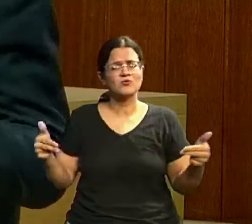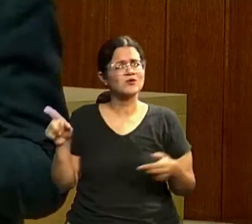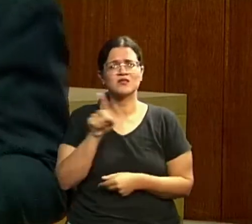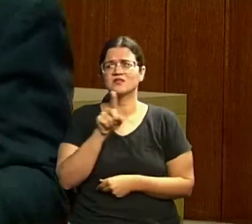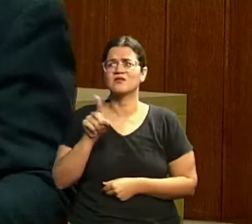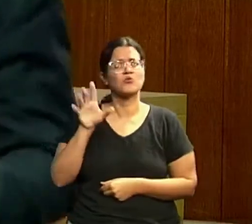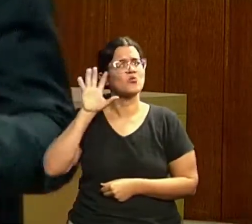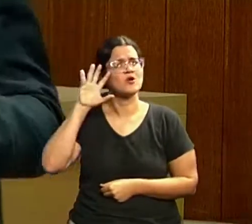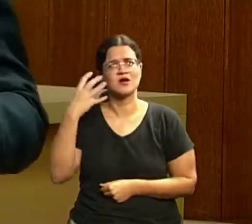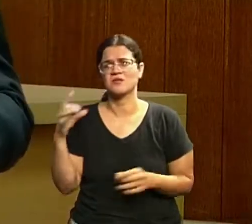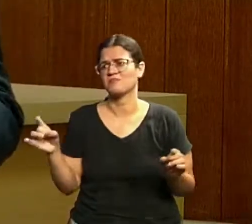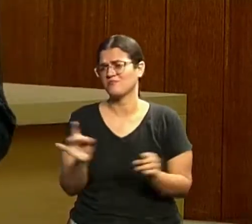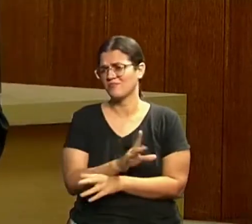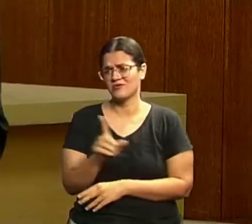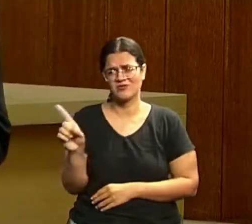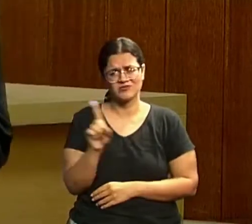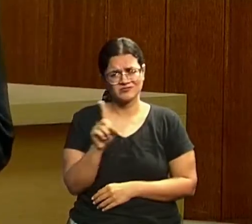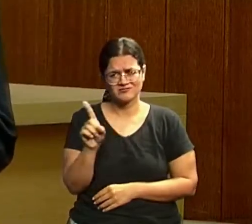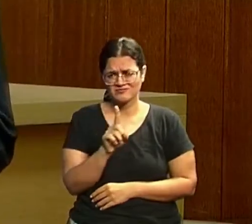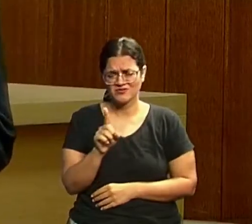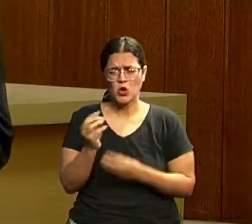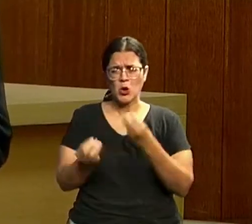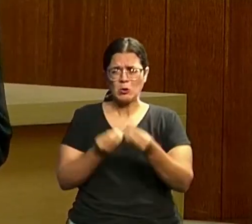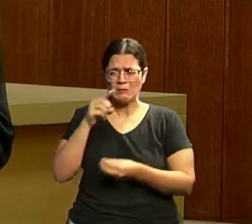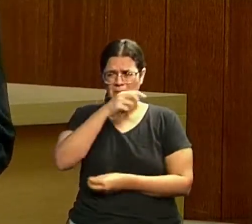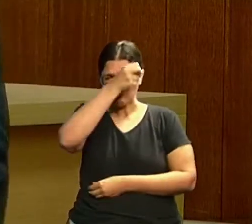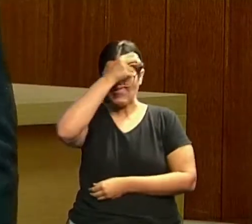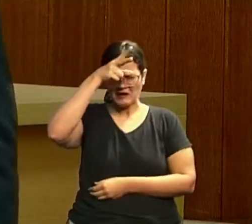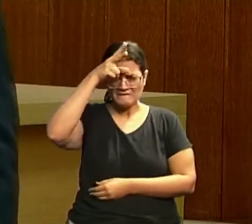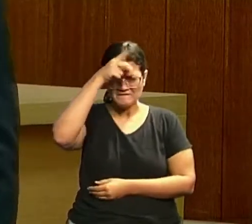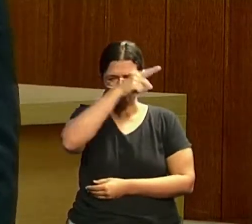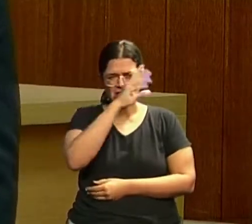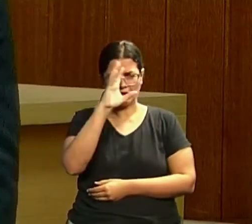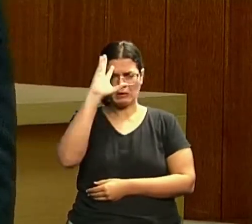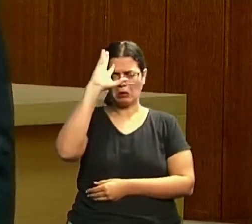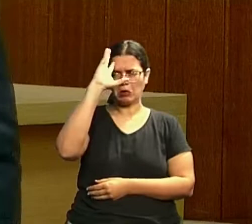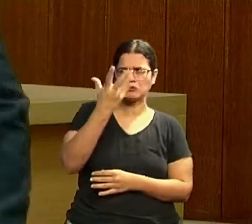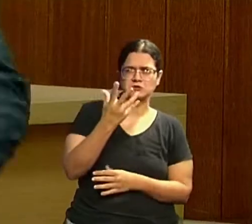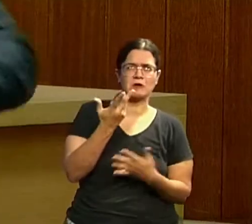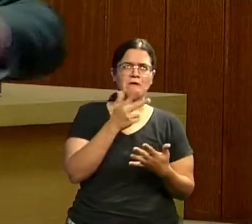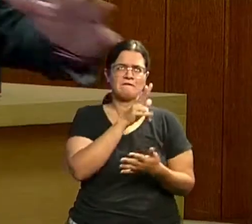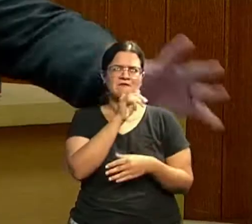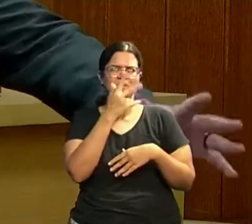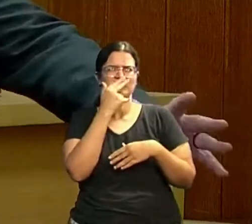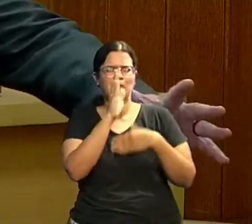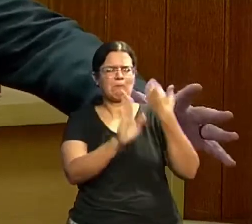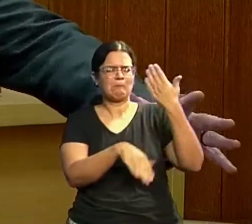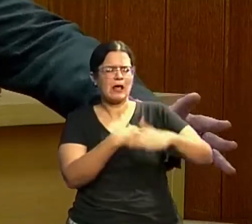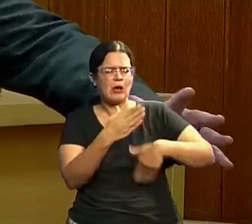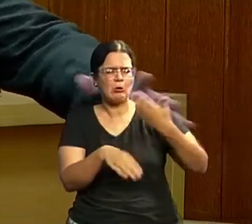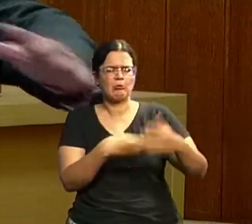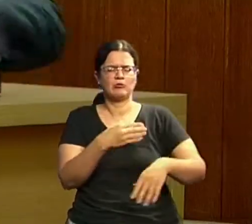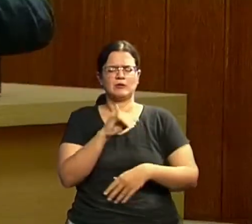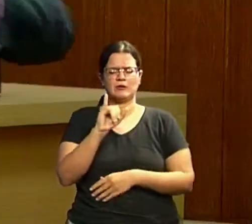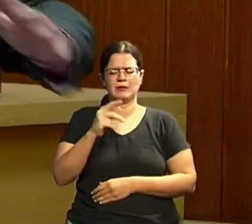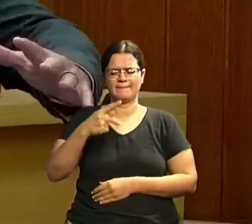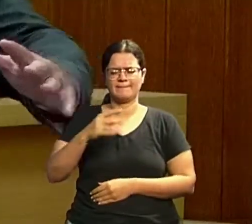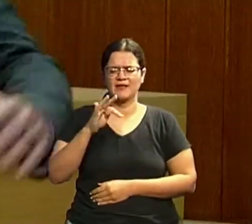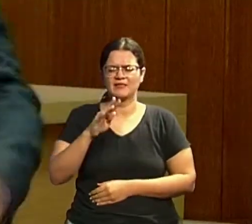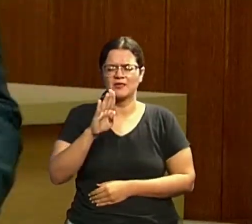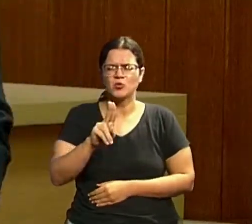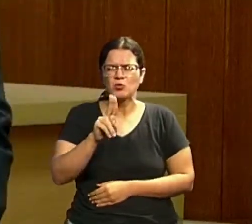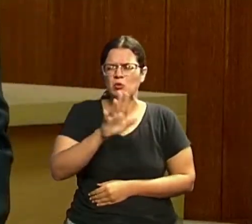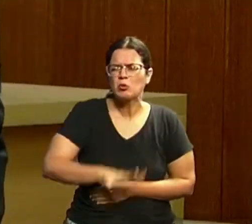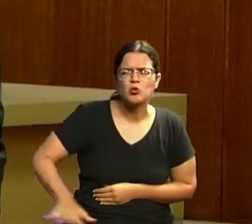não estão resolvidas. Essa maneira que o prefeito fez de bagunçar o IPTU no